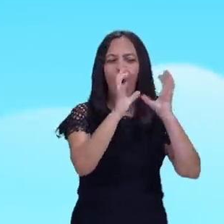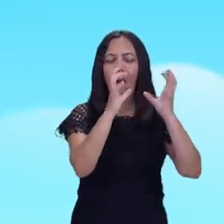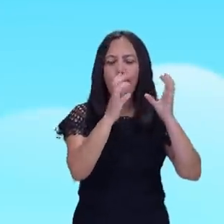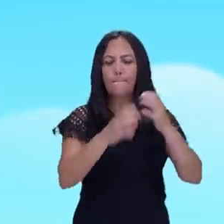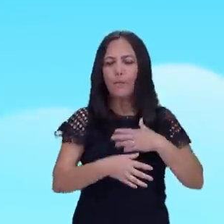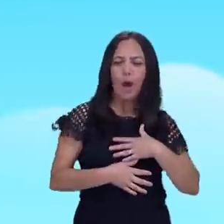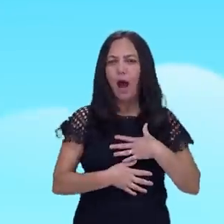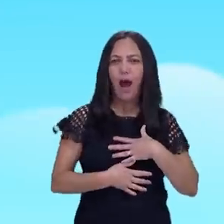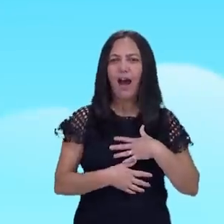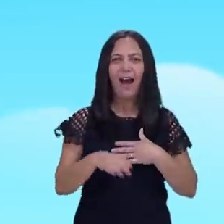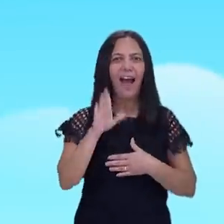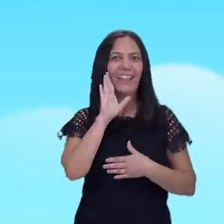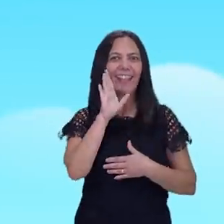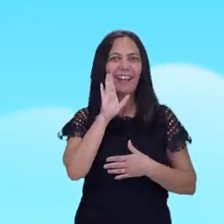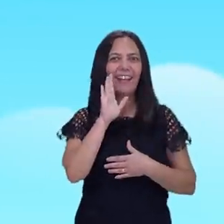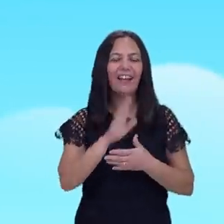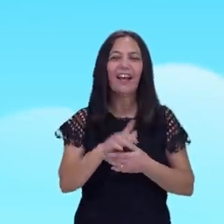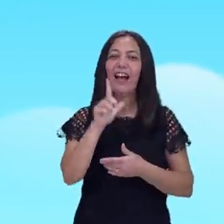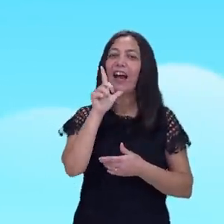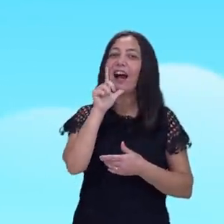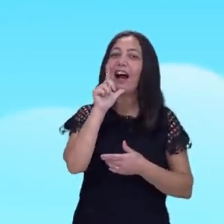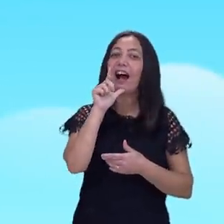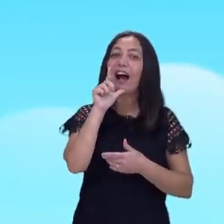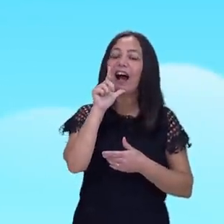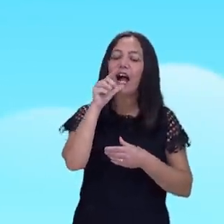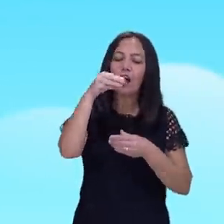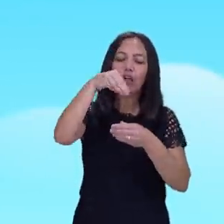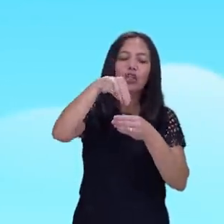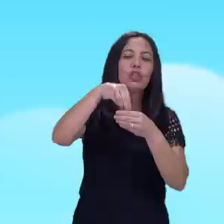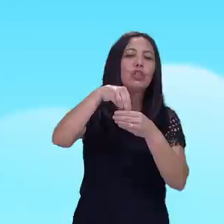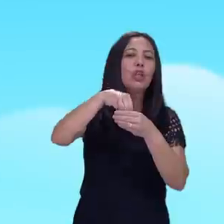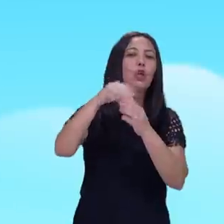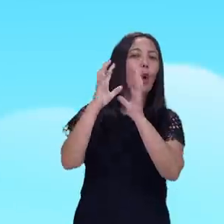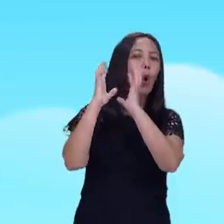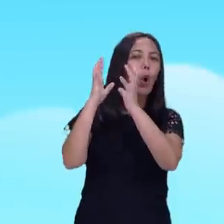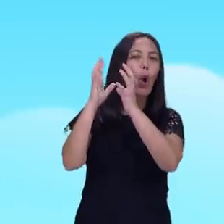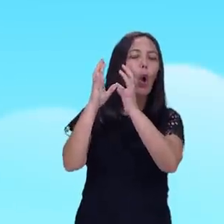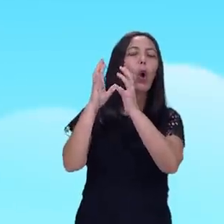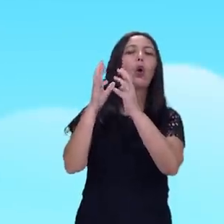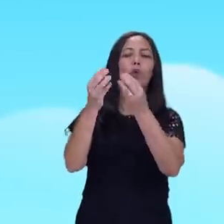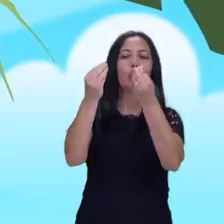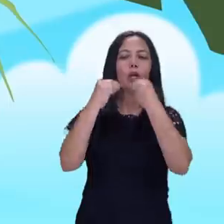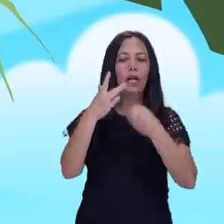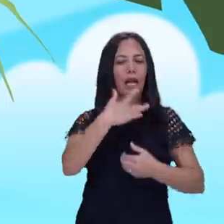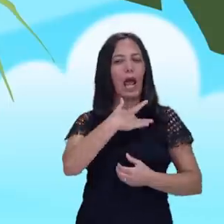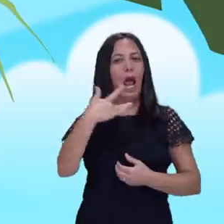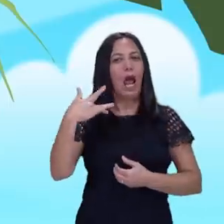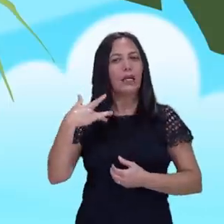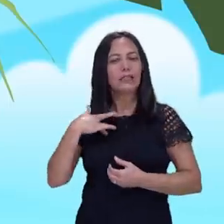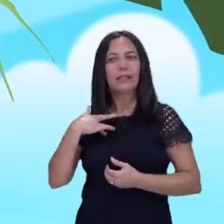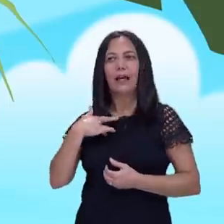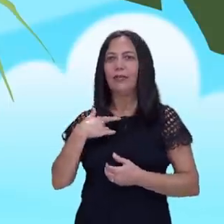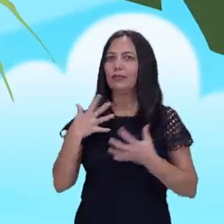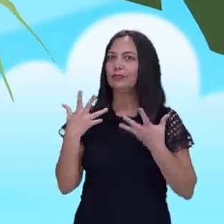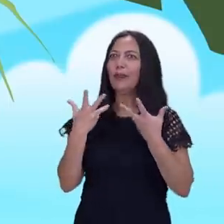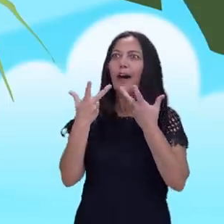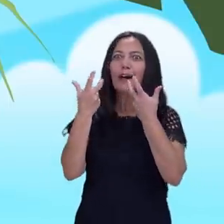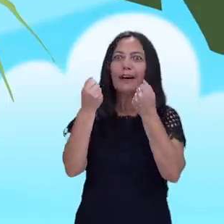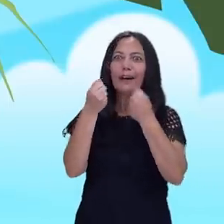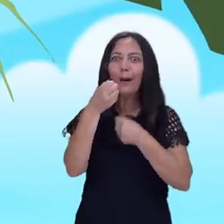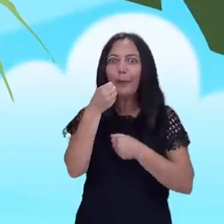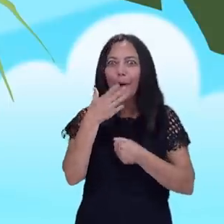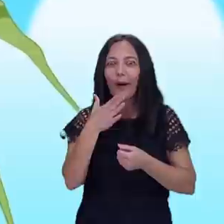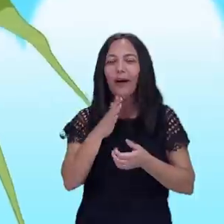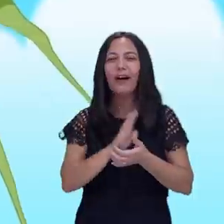balançar é legal. Mas a água de coco tem todos os nutrientes que a gente precisa. Que